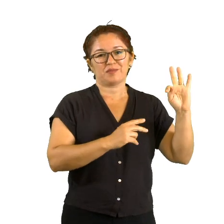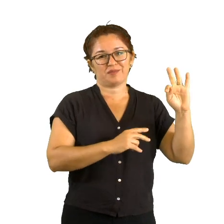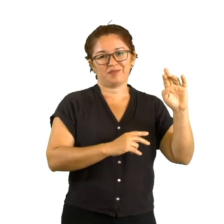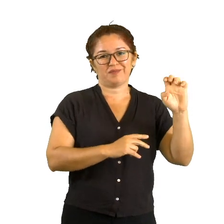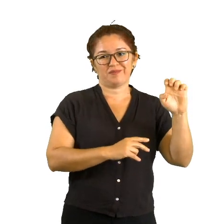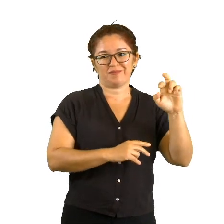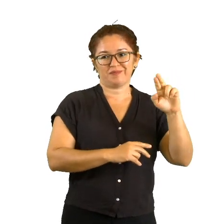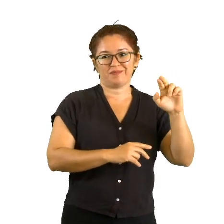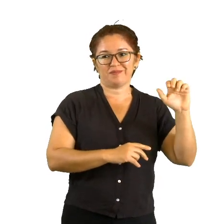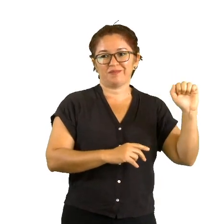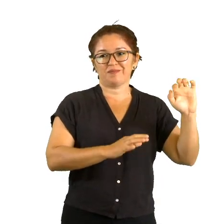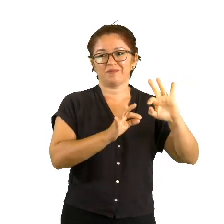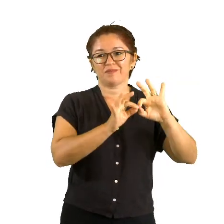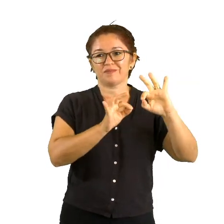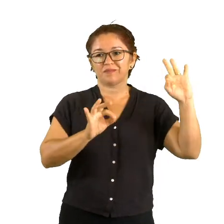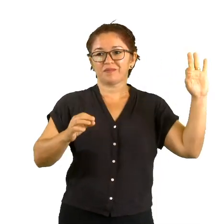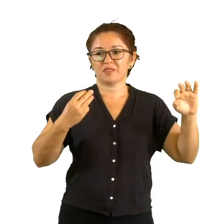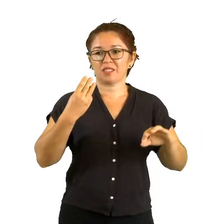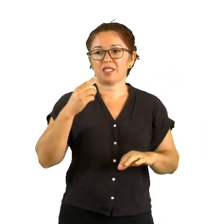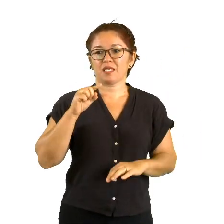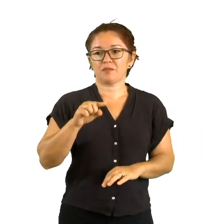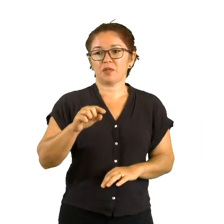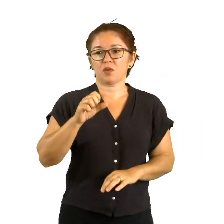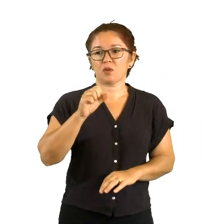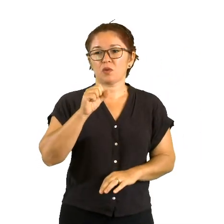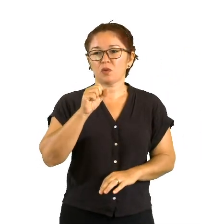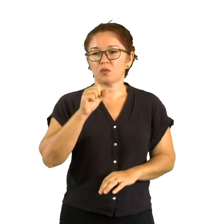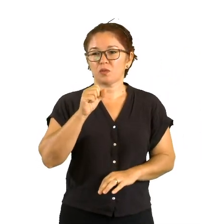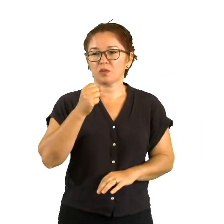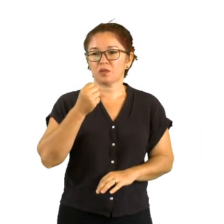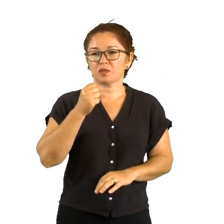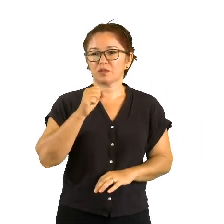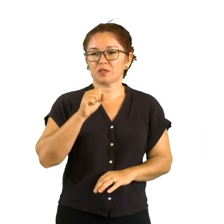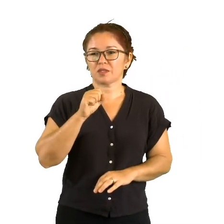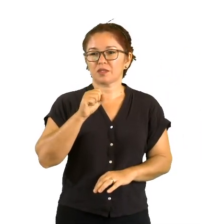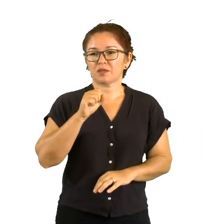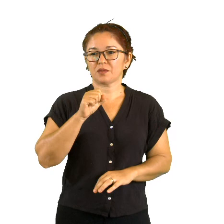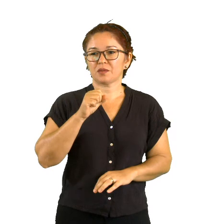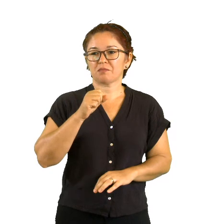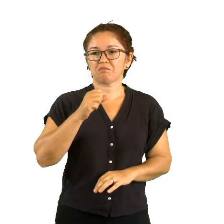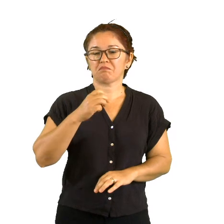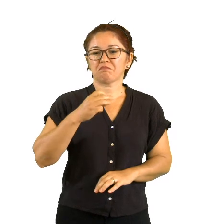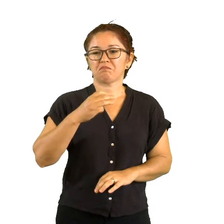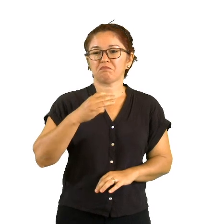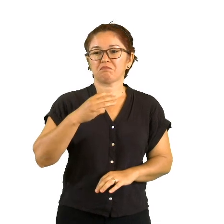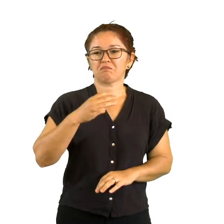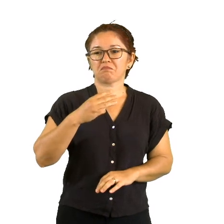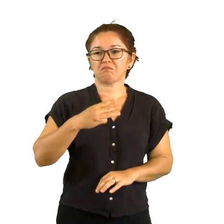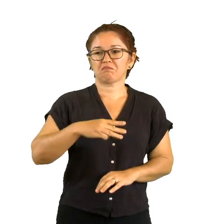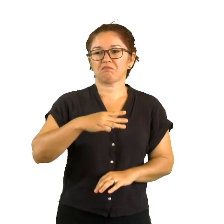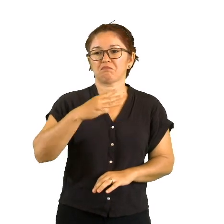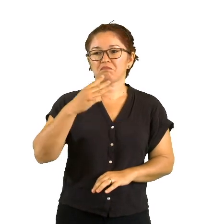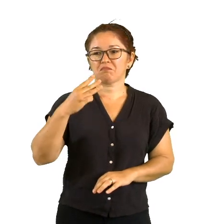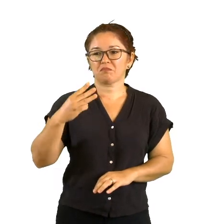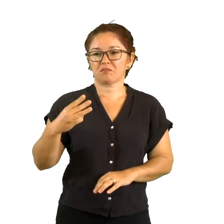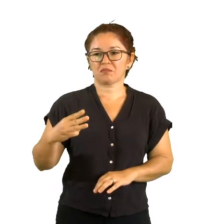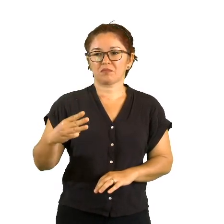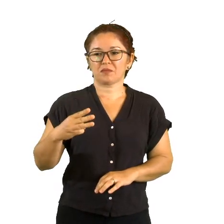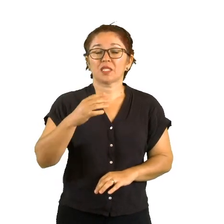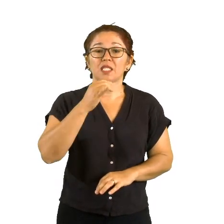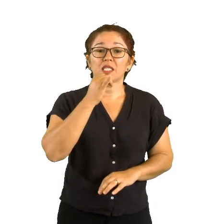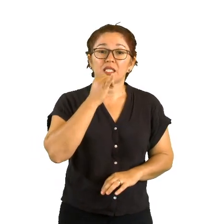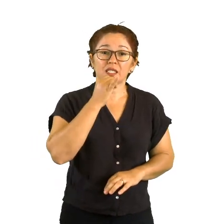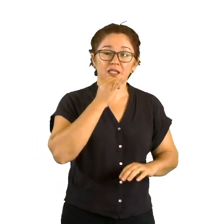384.403 quilômetros, né? Para você ir, se você fosse possível, ir de carro aqui da Terra até a Lua a